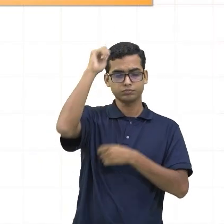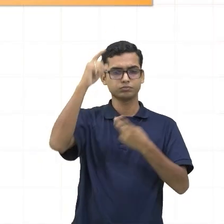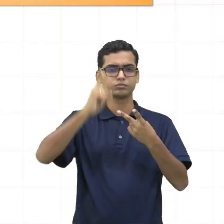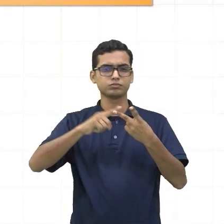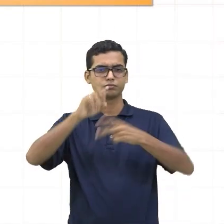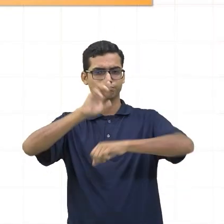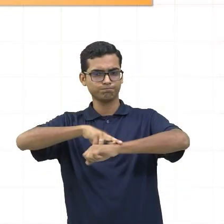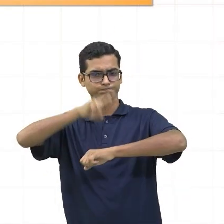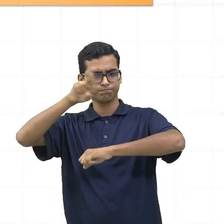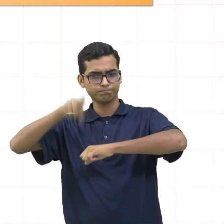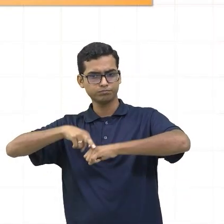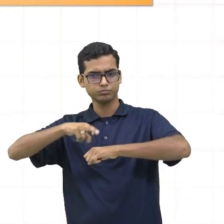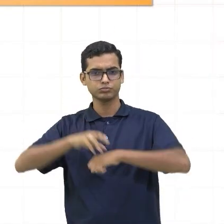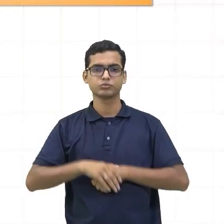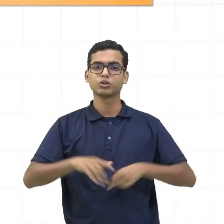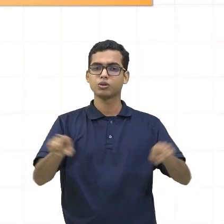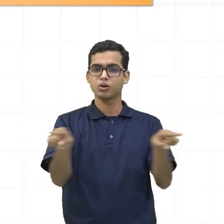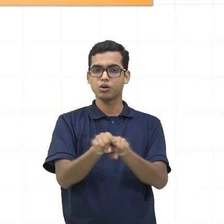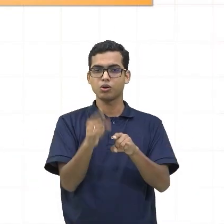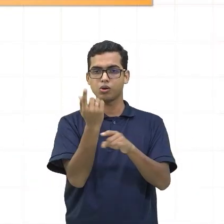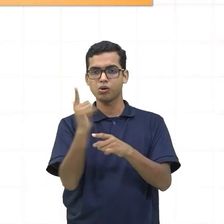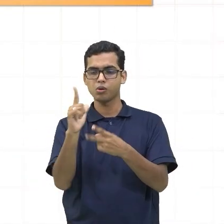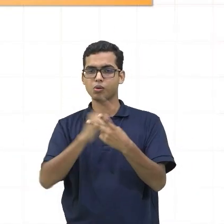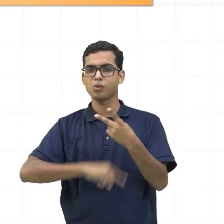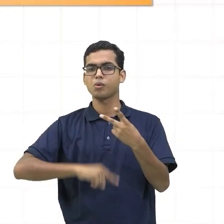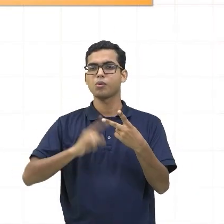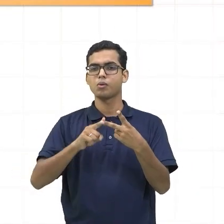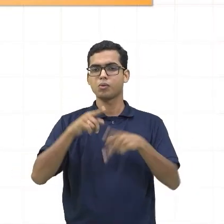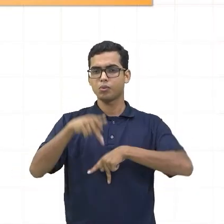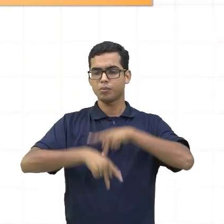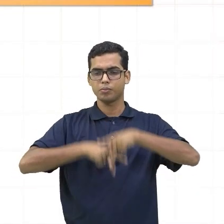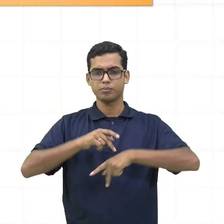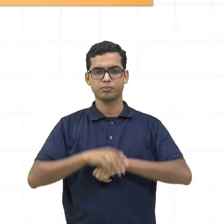do povo ticuna.